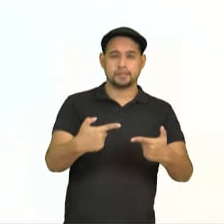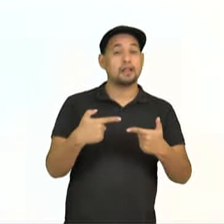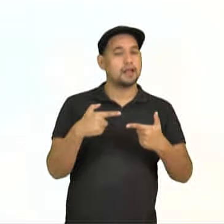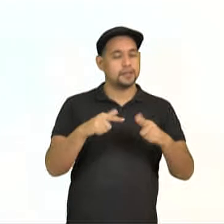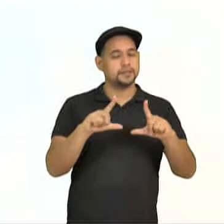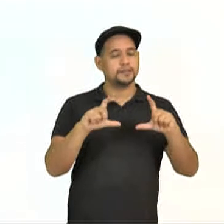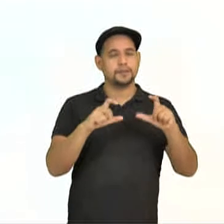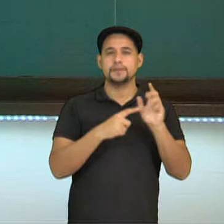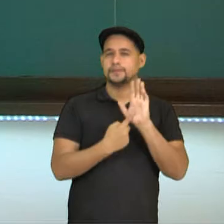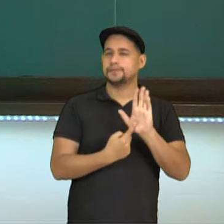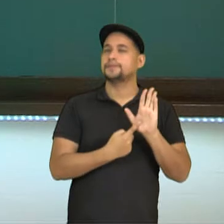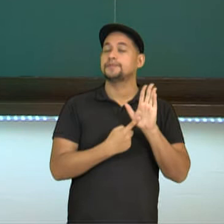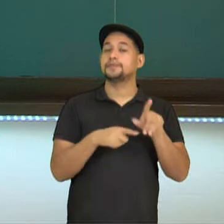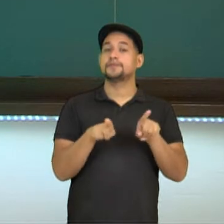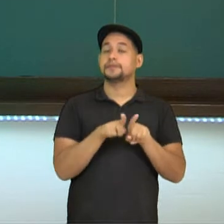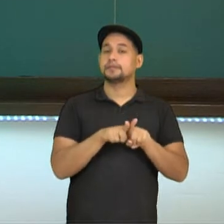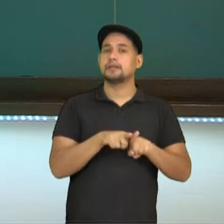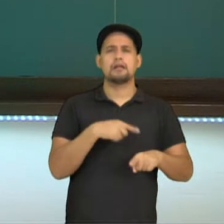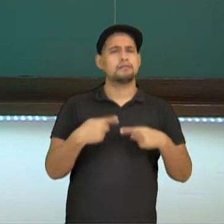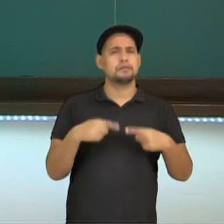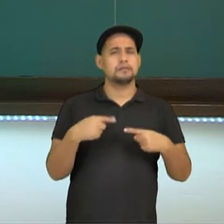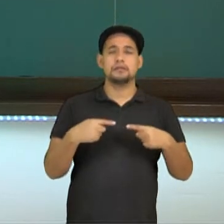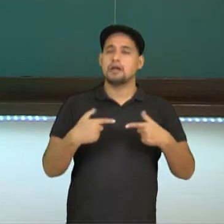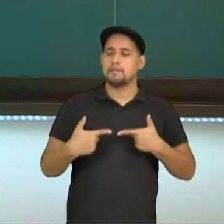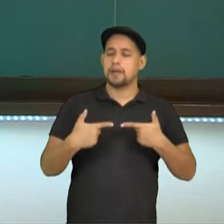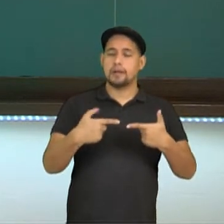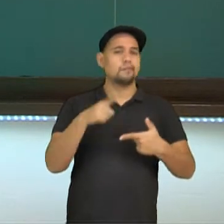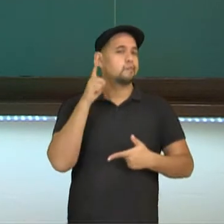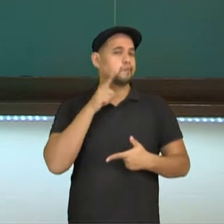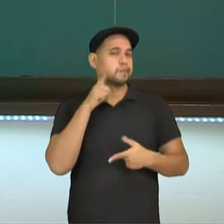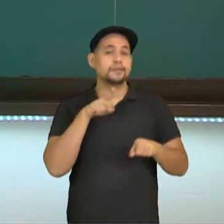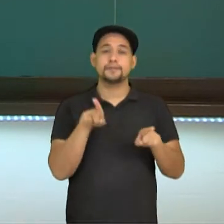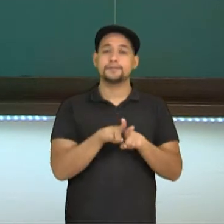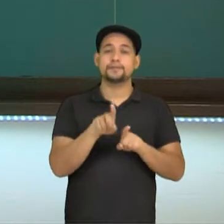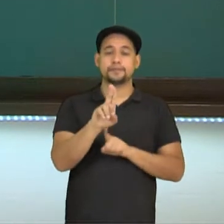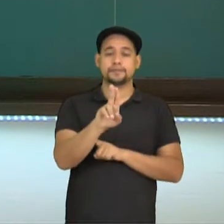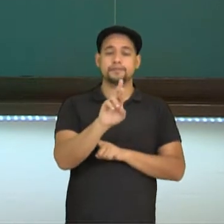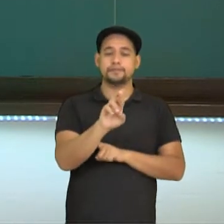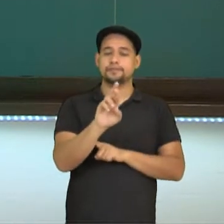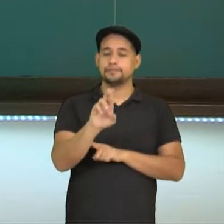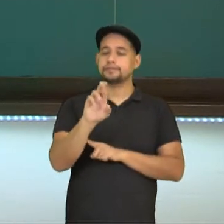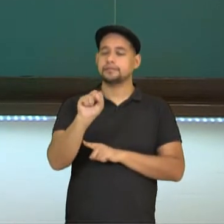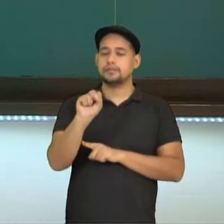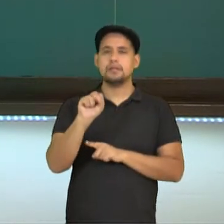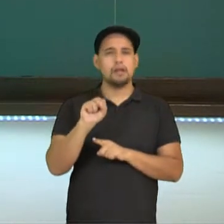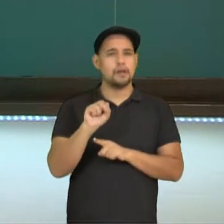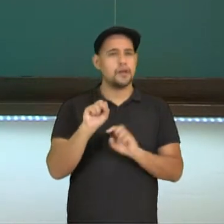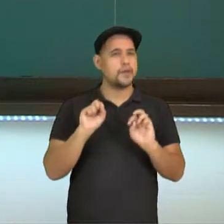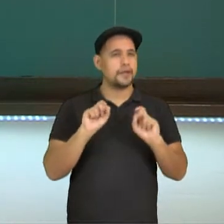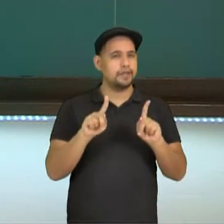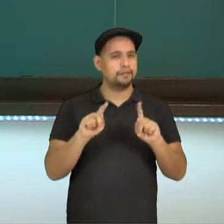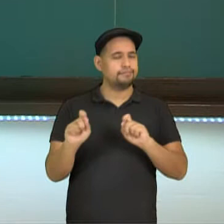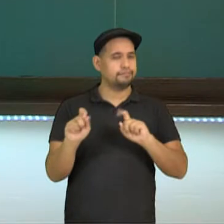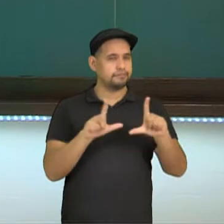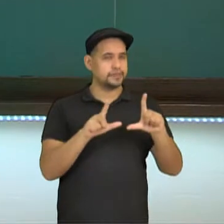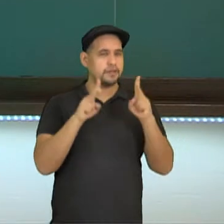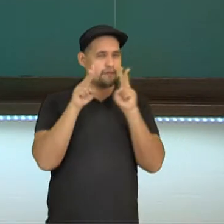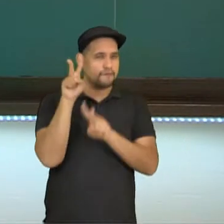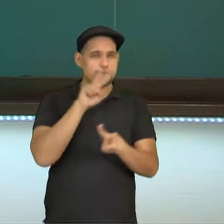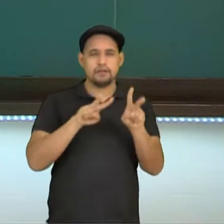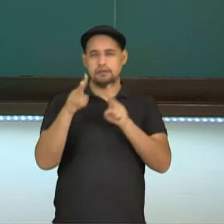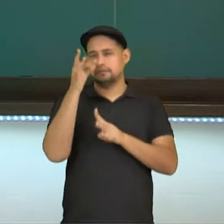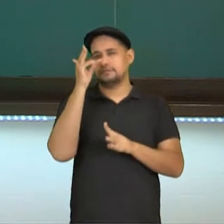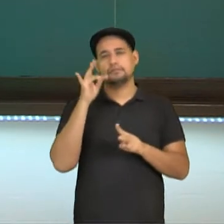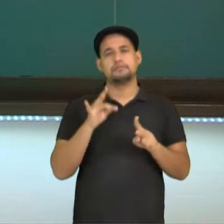charge está mostrando, a disputa da Guerra Fria entre Estados Unidos e União Soviética. Tranquila essa imagem para visualizar, ela é